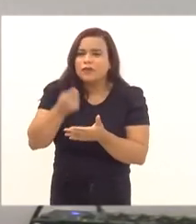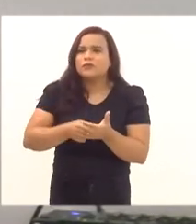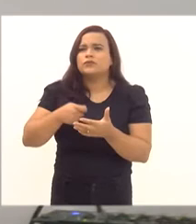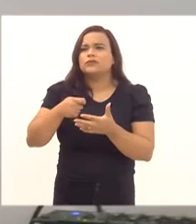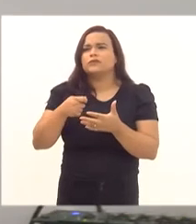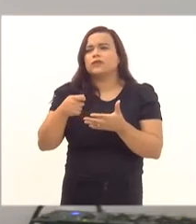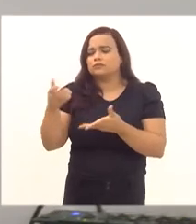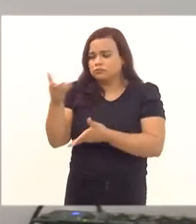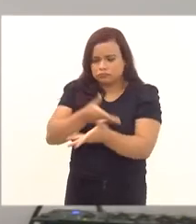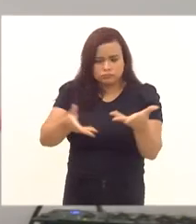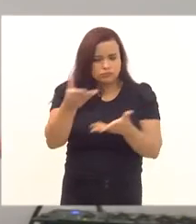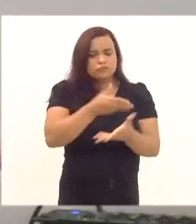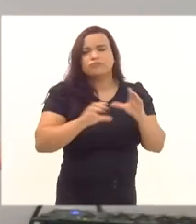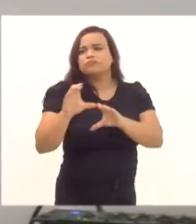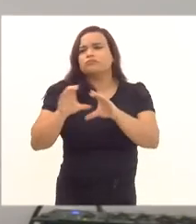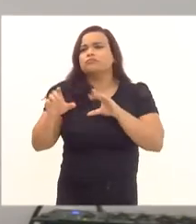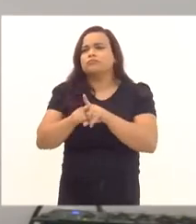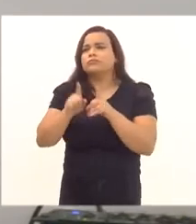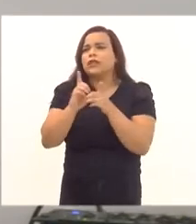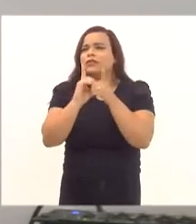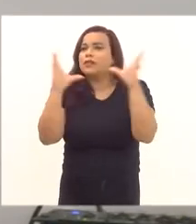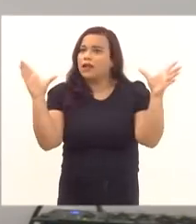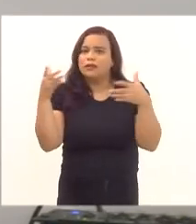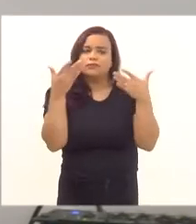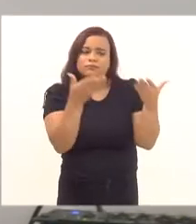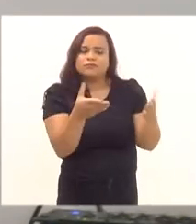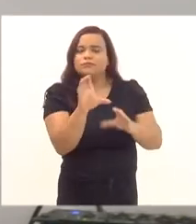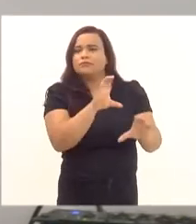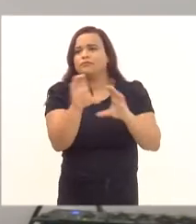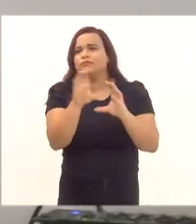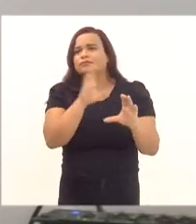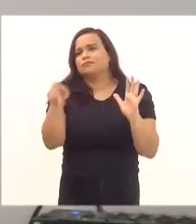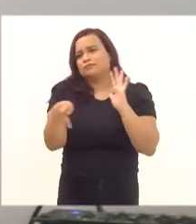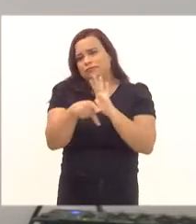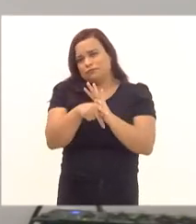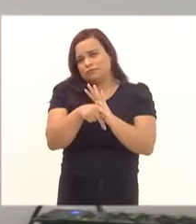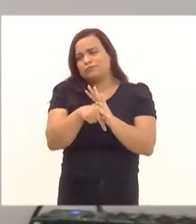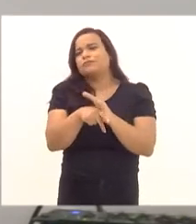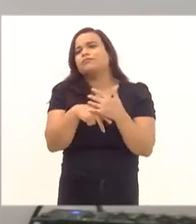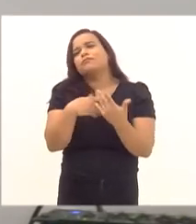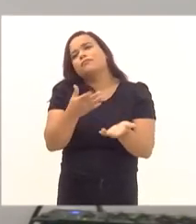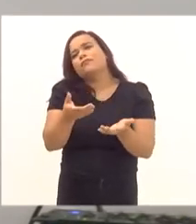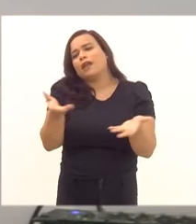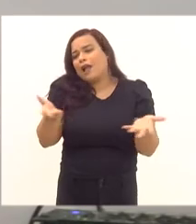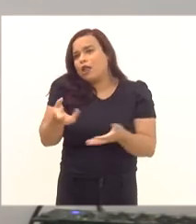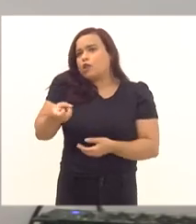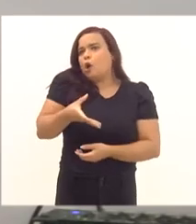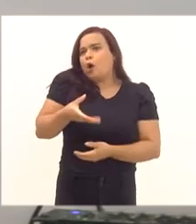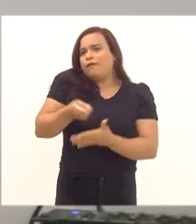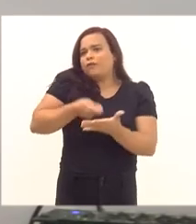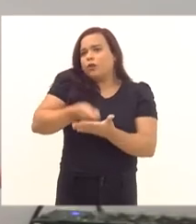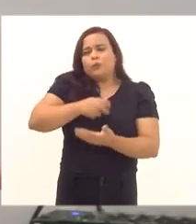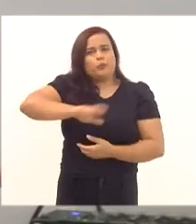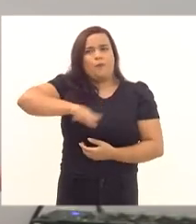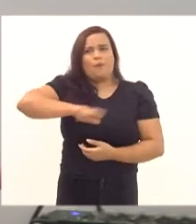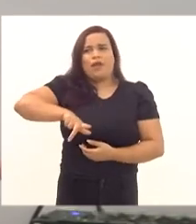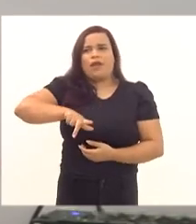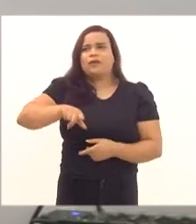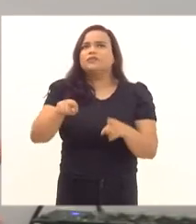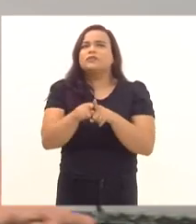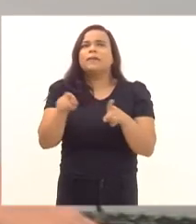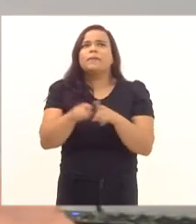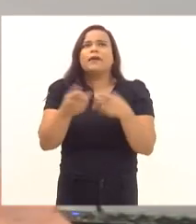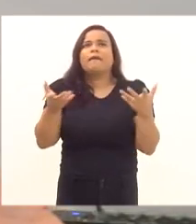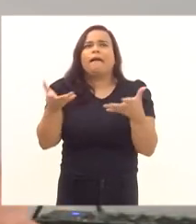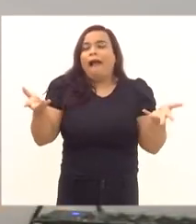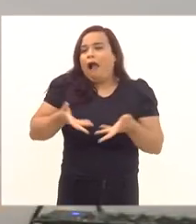a luta por democratização da comunicação é uma luta que não nasci agora e não terá o seu caso